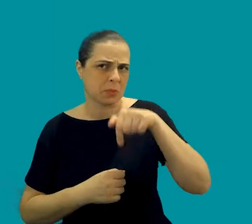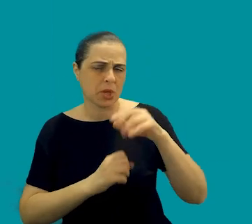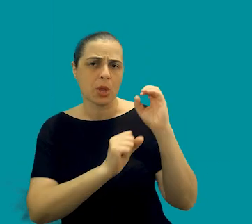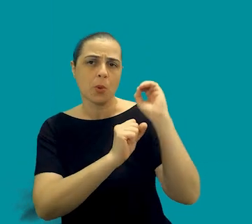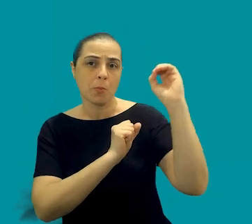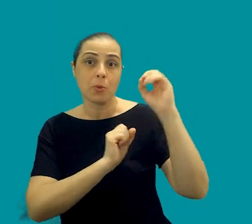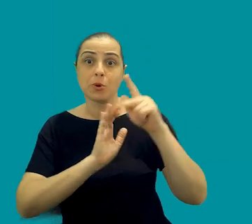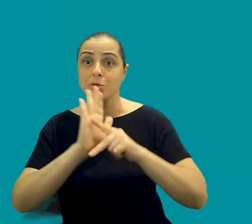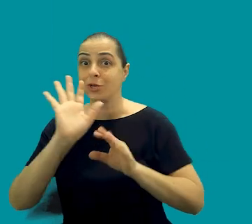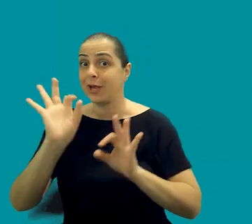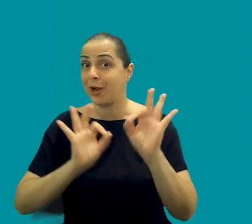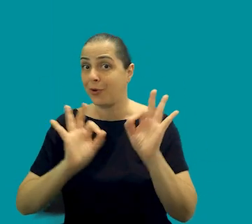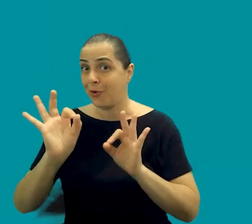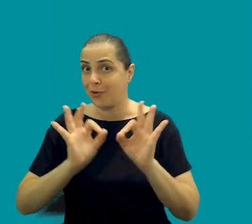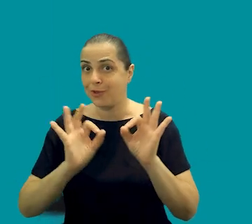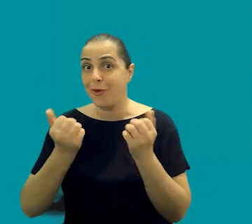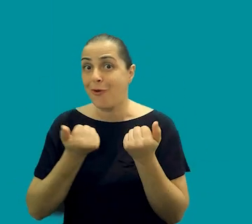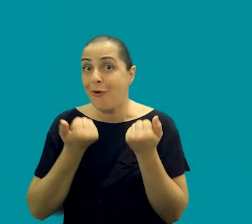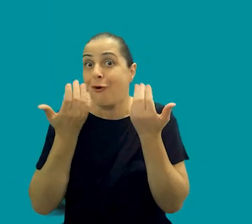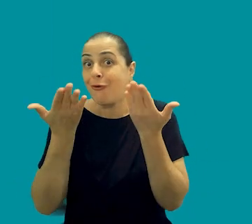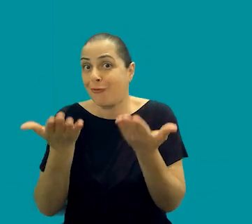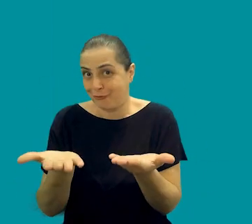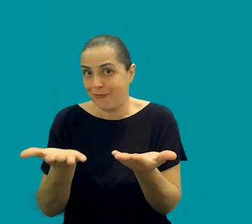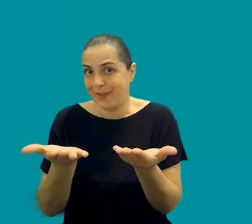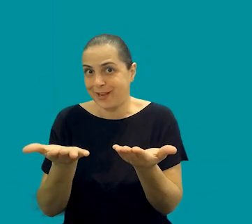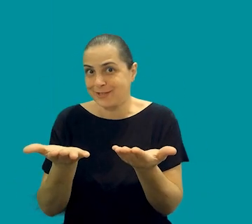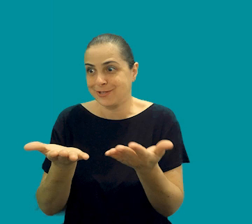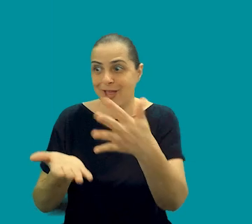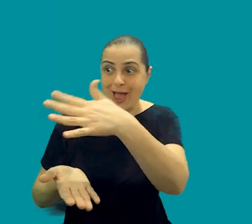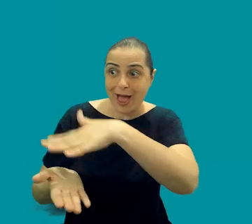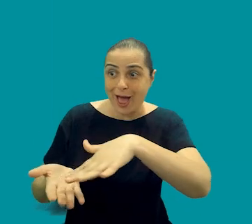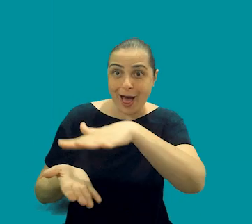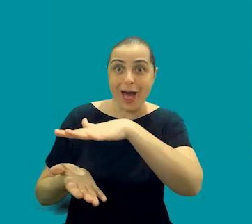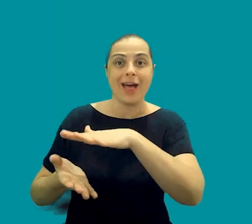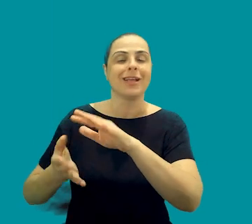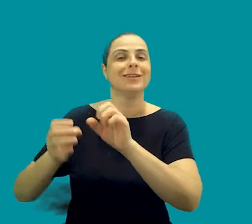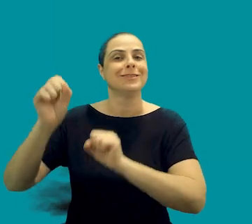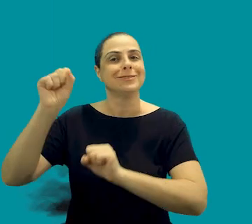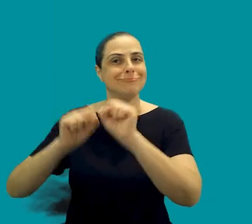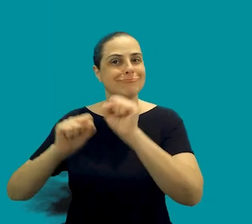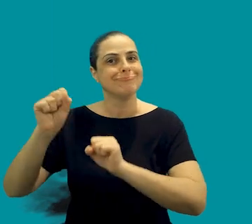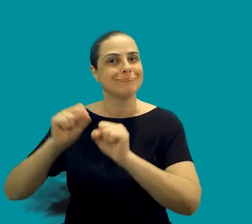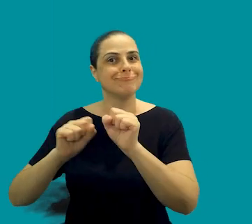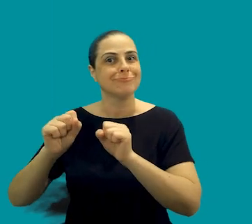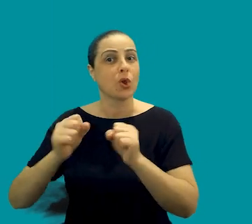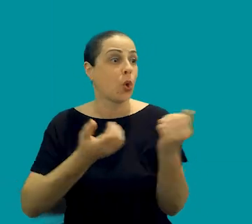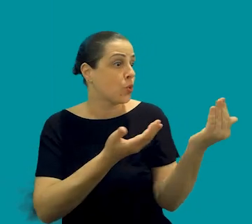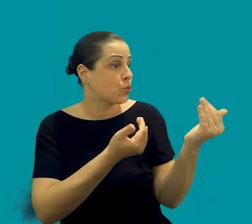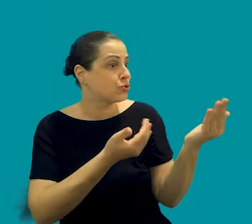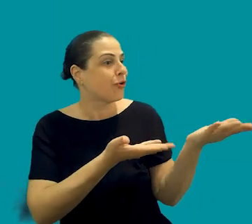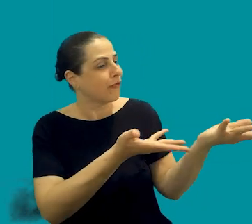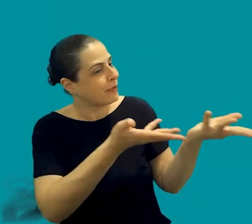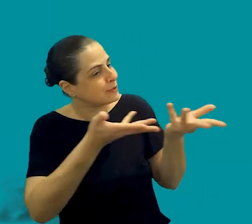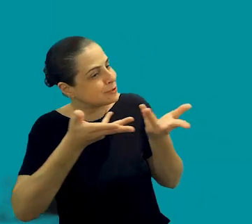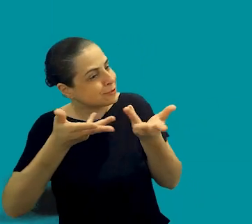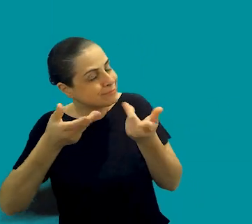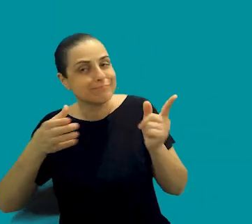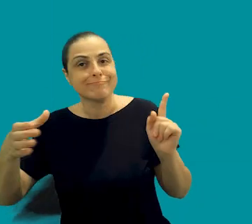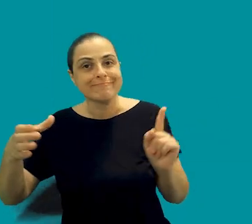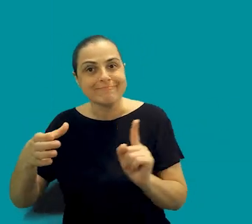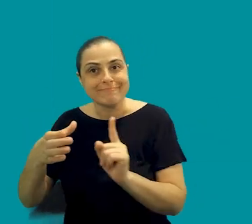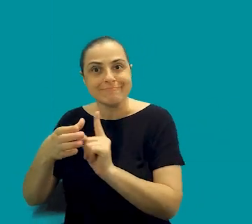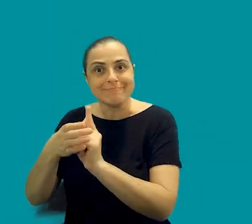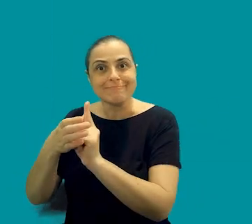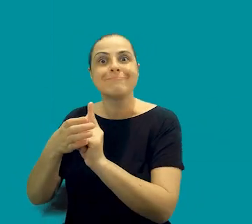Carlotas, onde eu envolvo a comunidade empresarial na recepção desses jovens, no treinamento